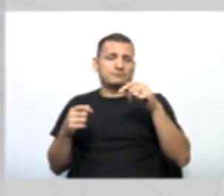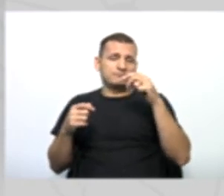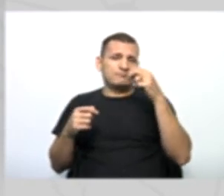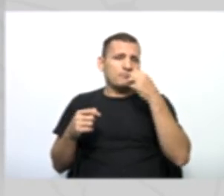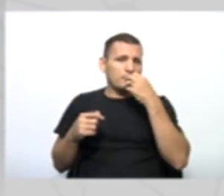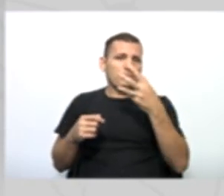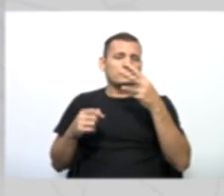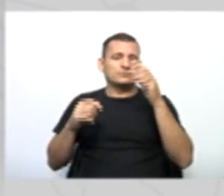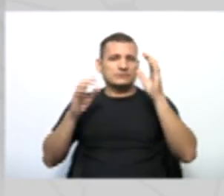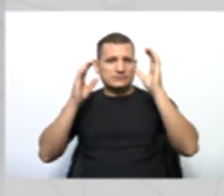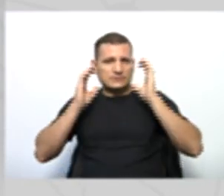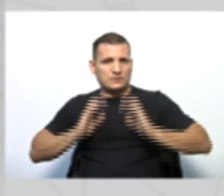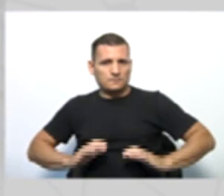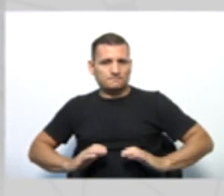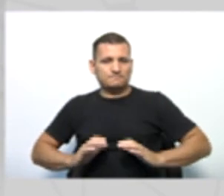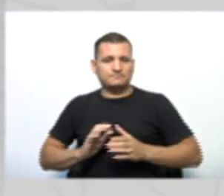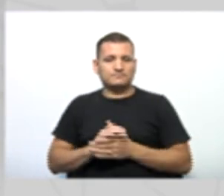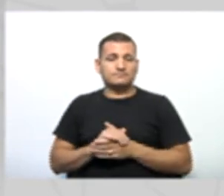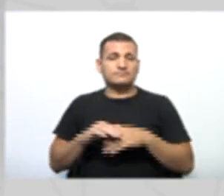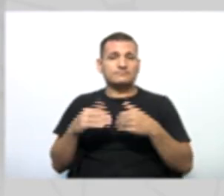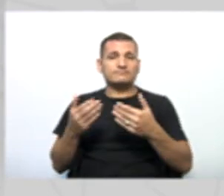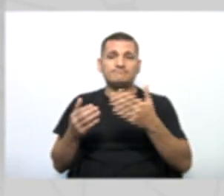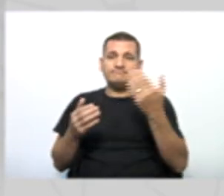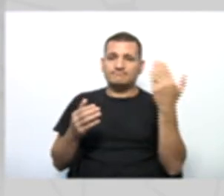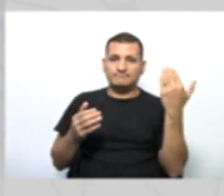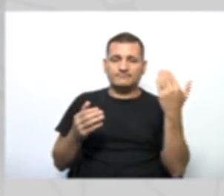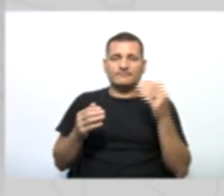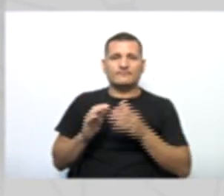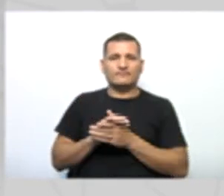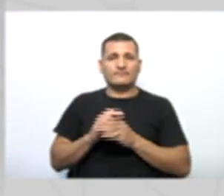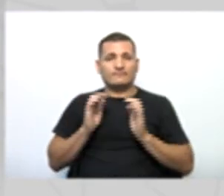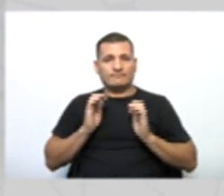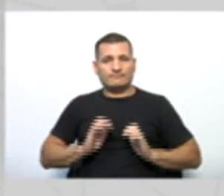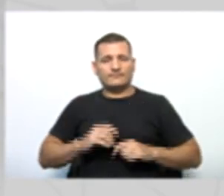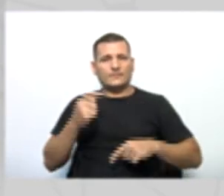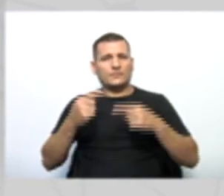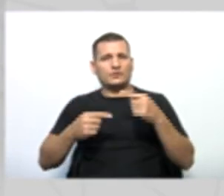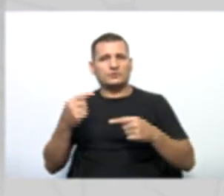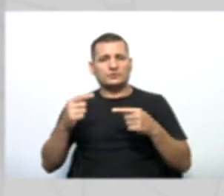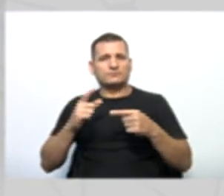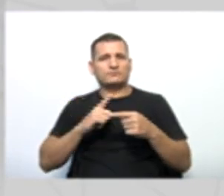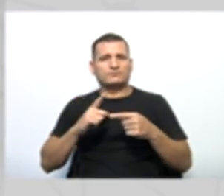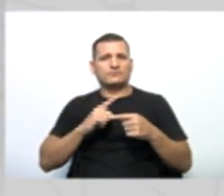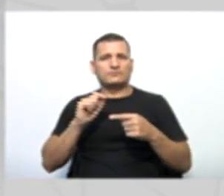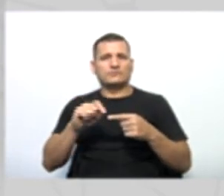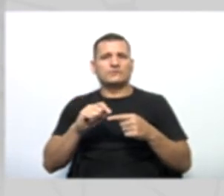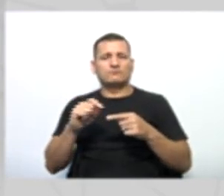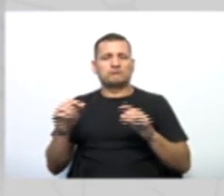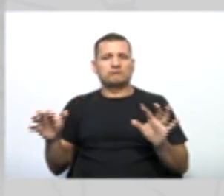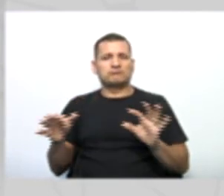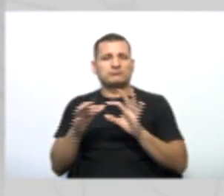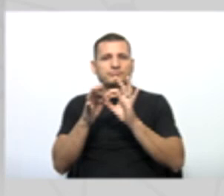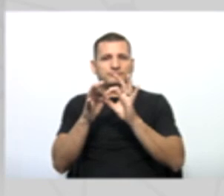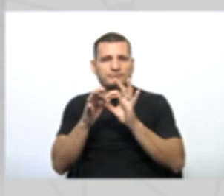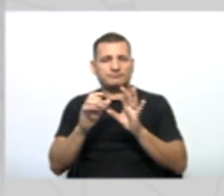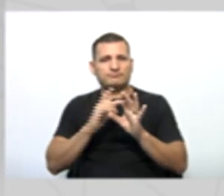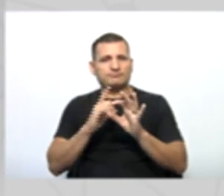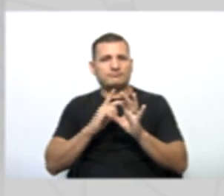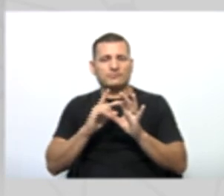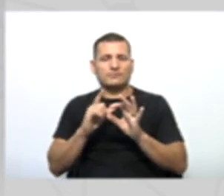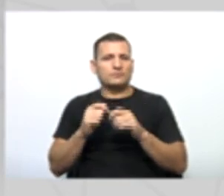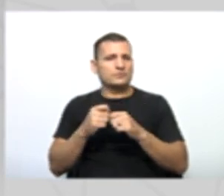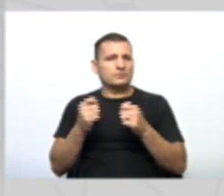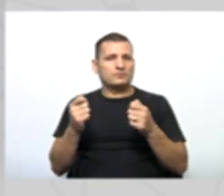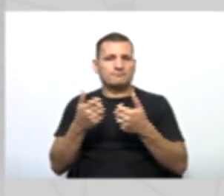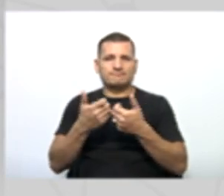cidadão. Então, nesse tempo, a ética e a política estão totalmente interligadas. não dá para